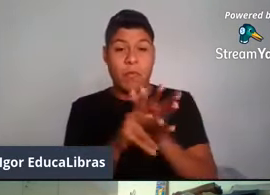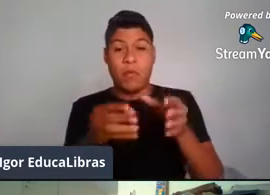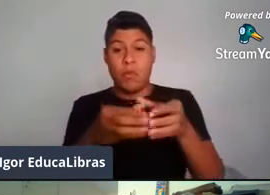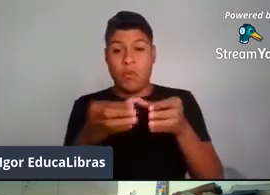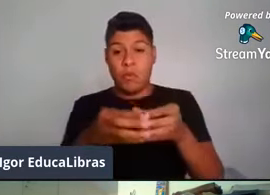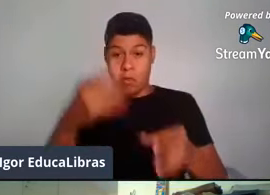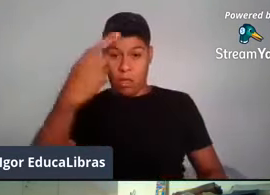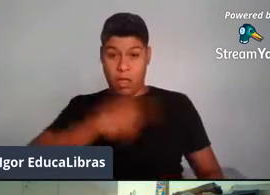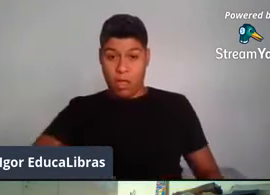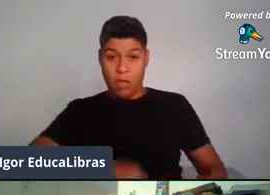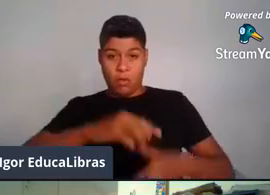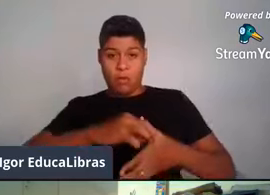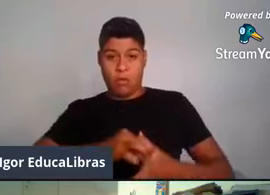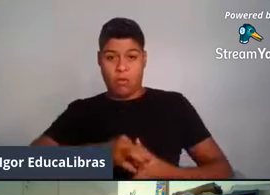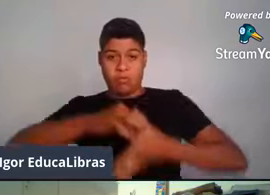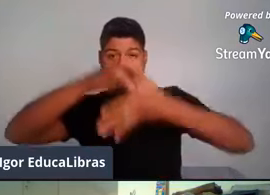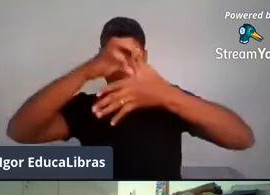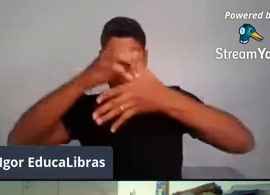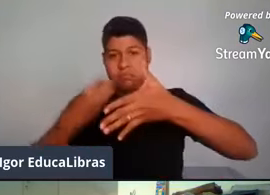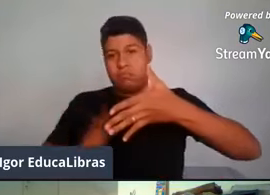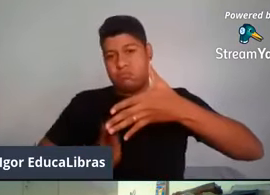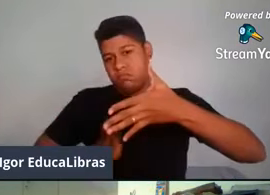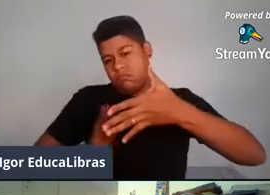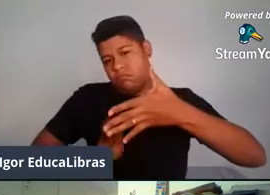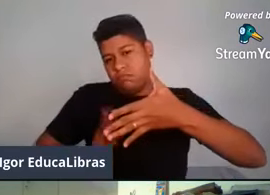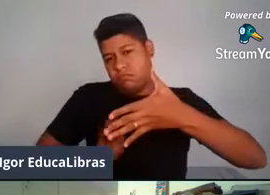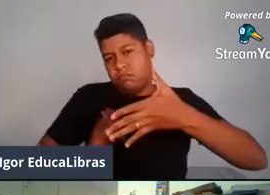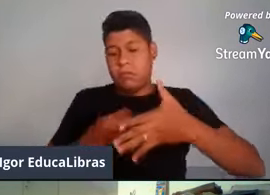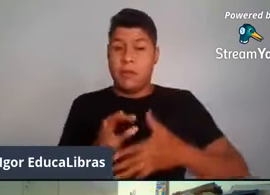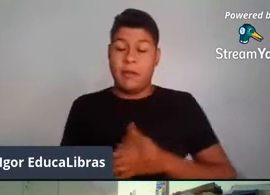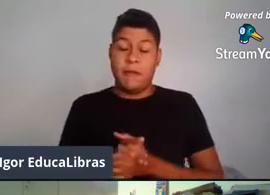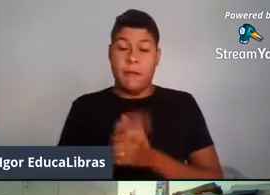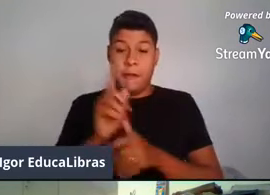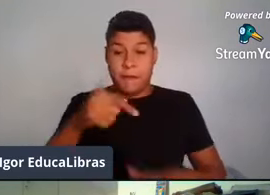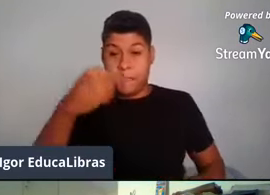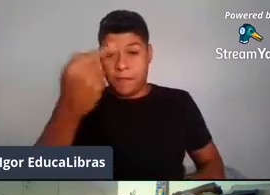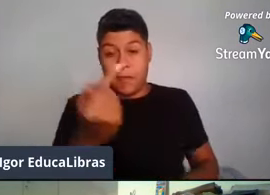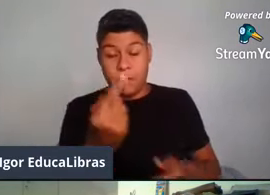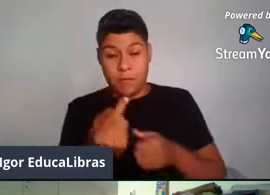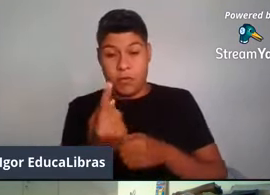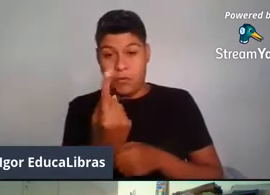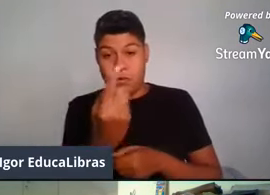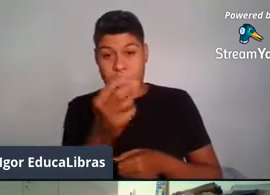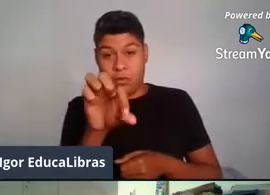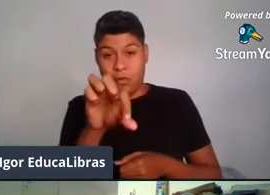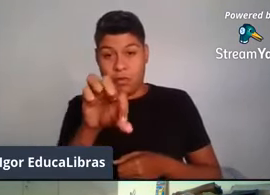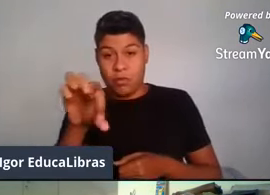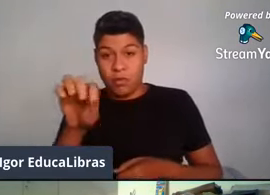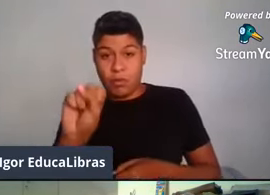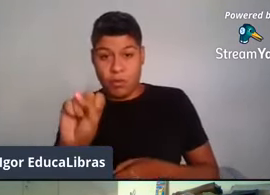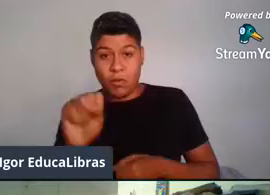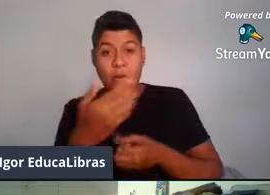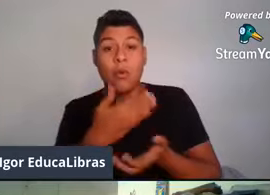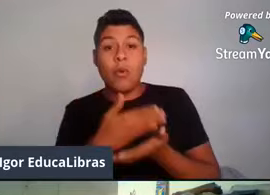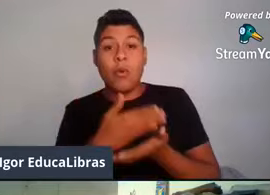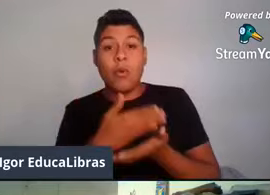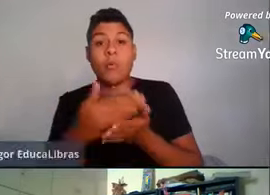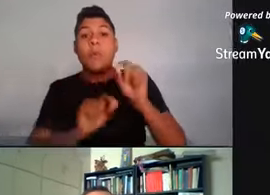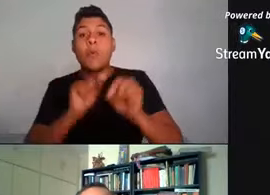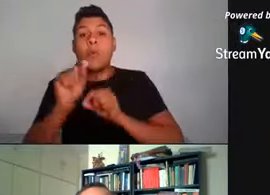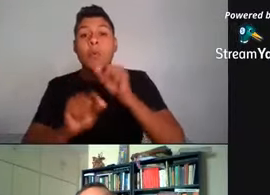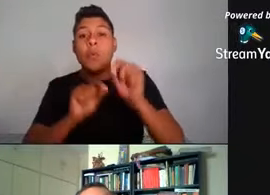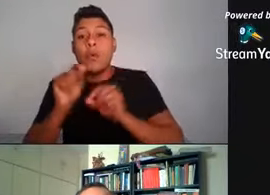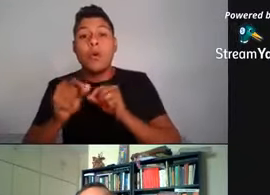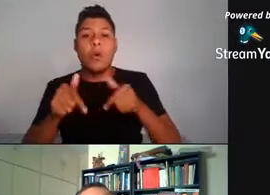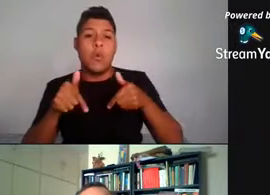com o Júlio Botelho. E a partir de 98, então nós começamos nessa